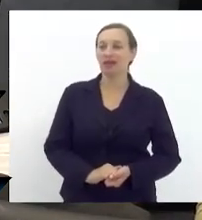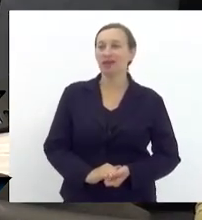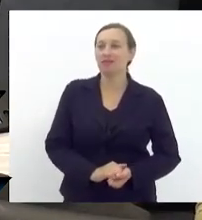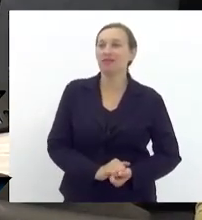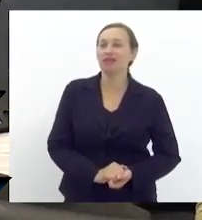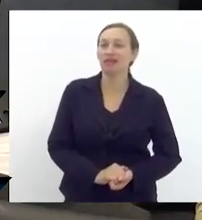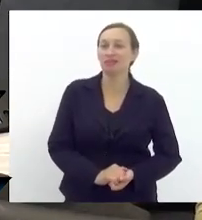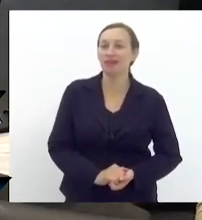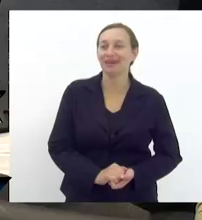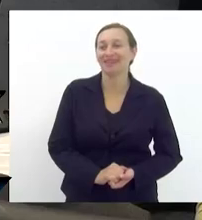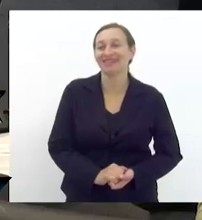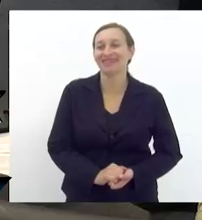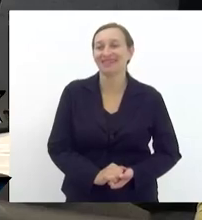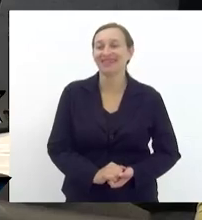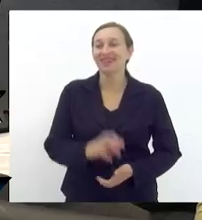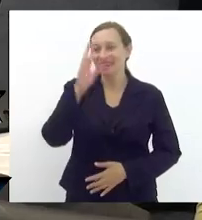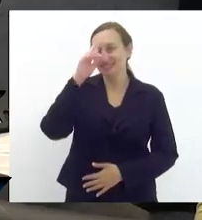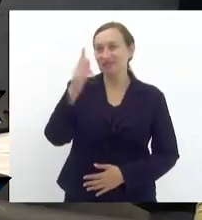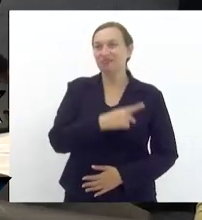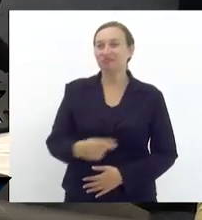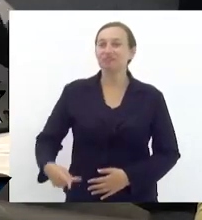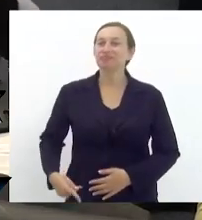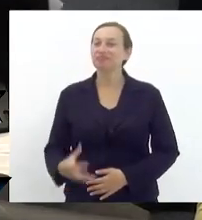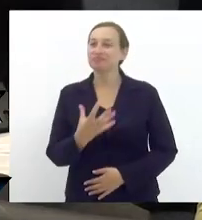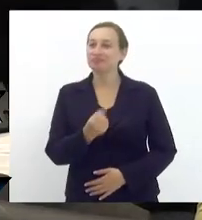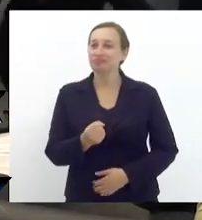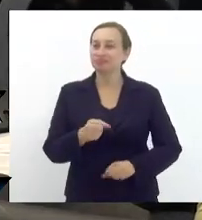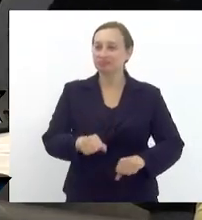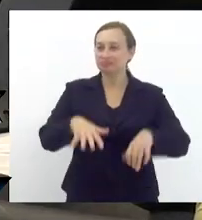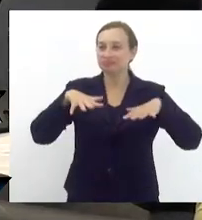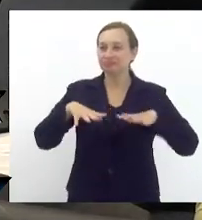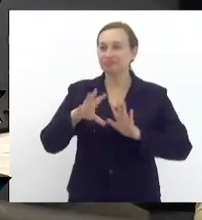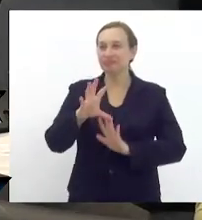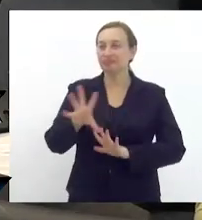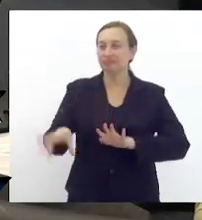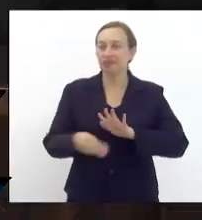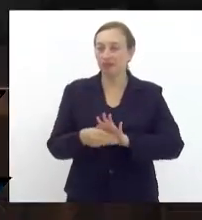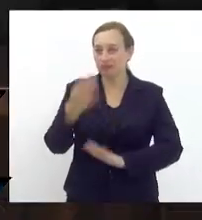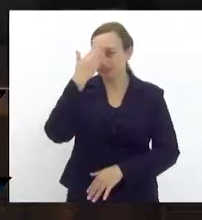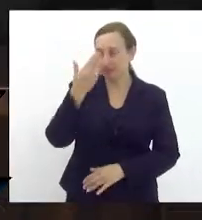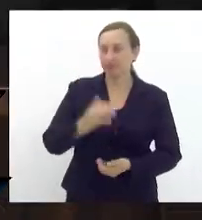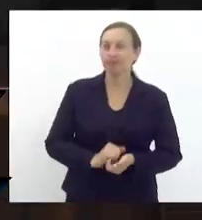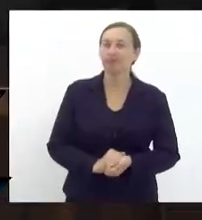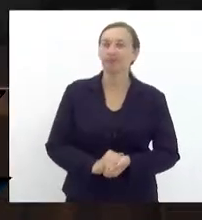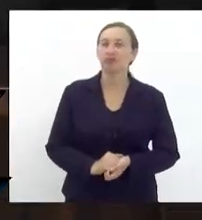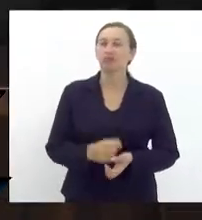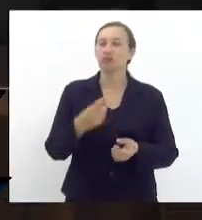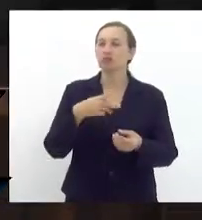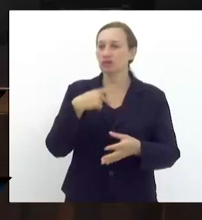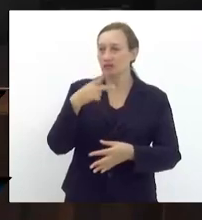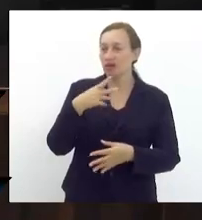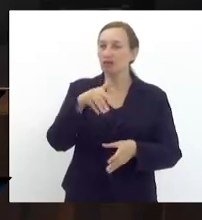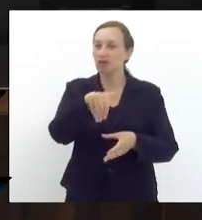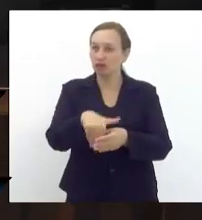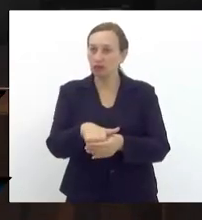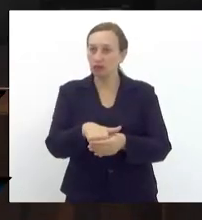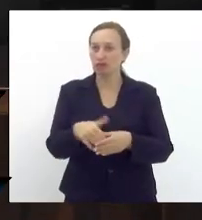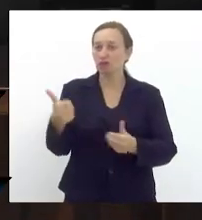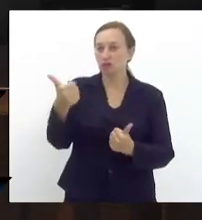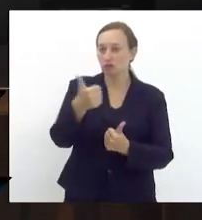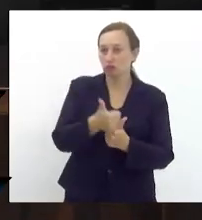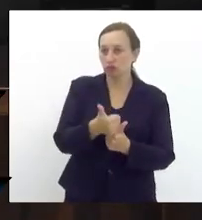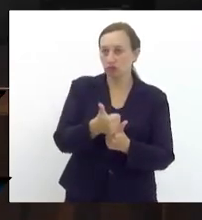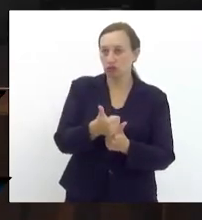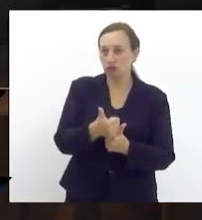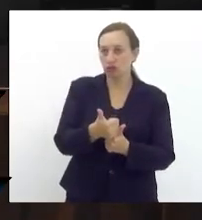senhor presidente parecer favorável com as emendas de plenário Obrigado com os pareceres emitidos em votação substitutivo